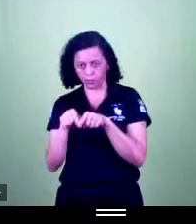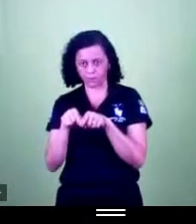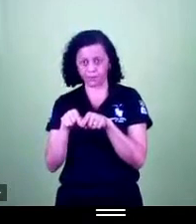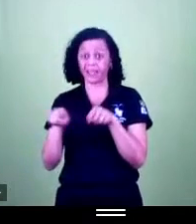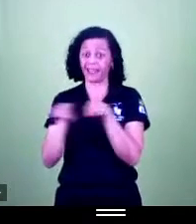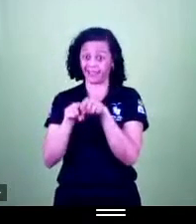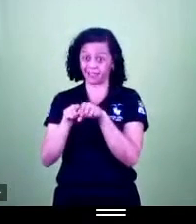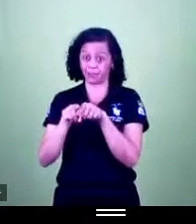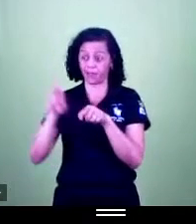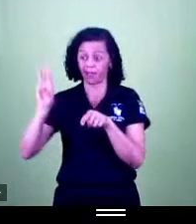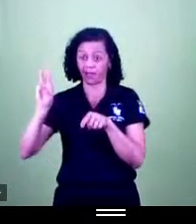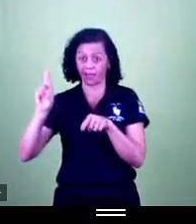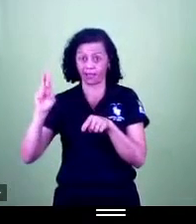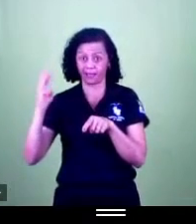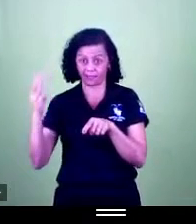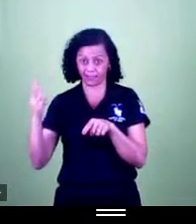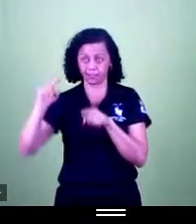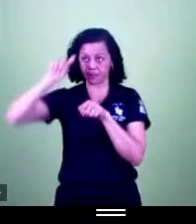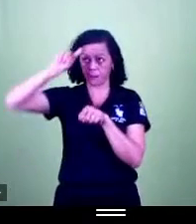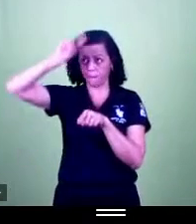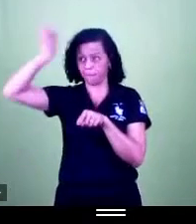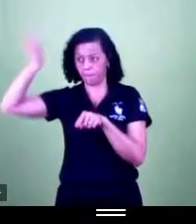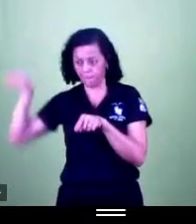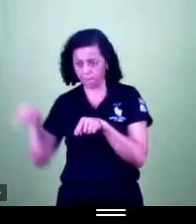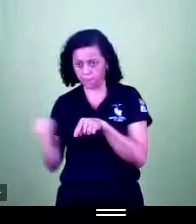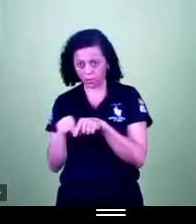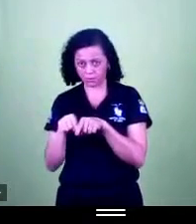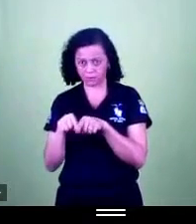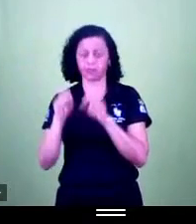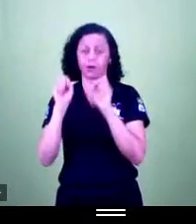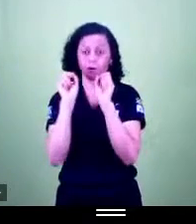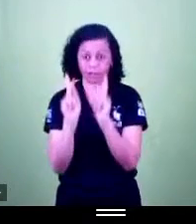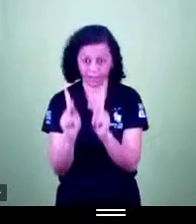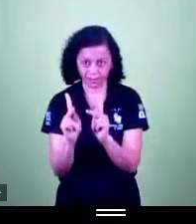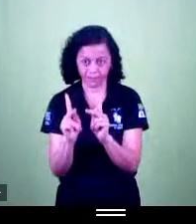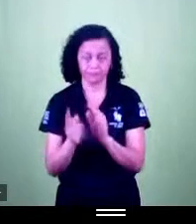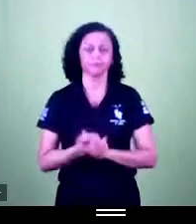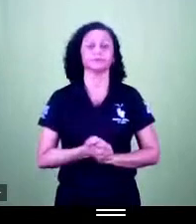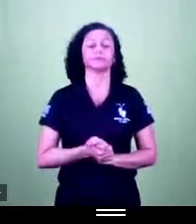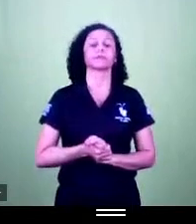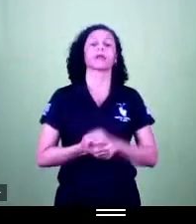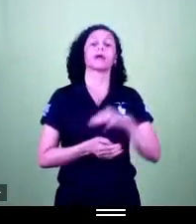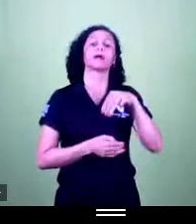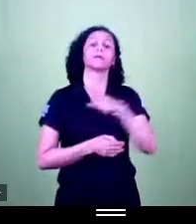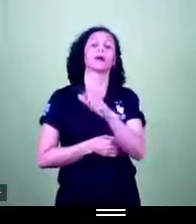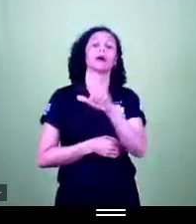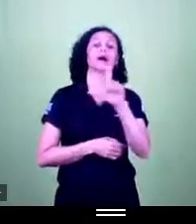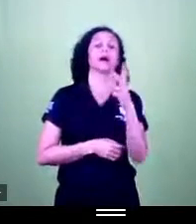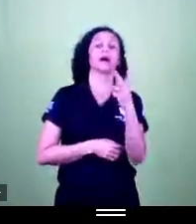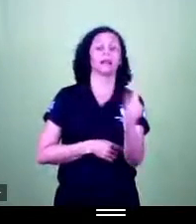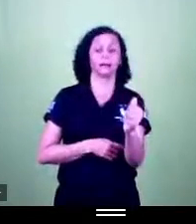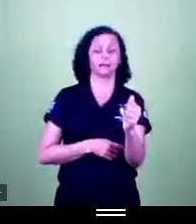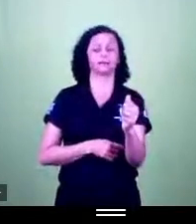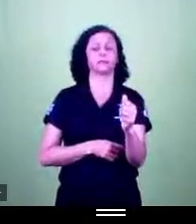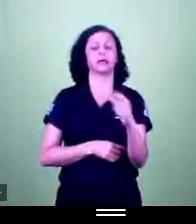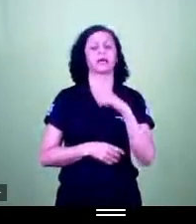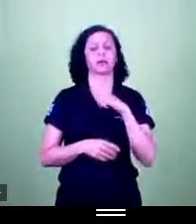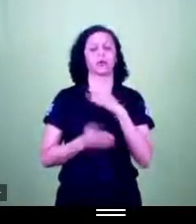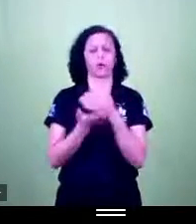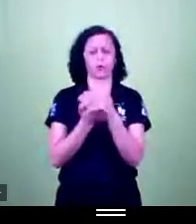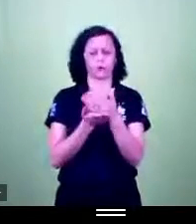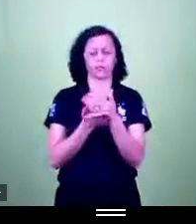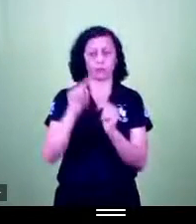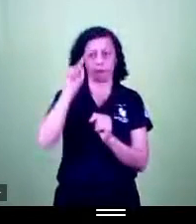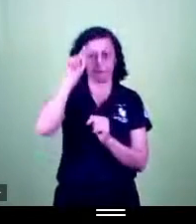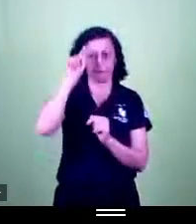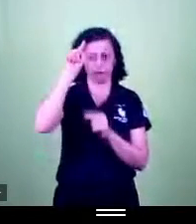ramo, ok? Malha. Eu tenho aqui, ó, comecei um caminho, dei a volta, fechei.